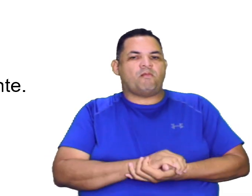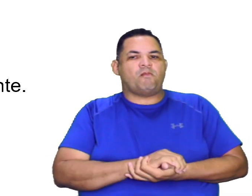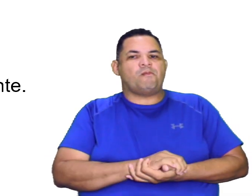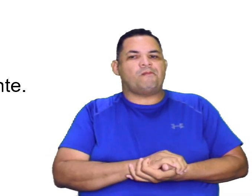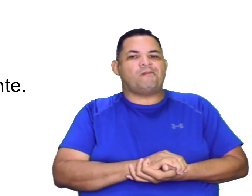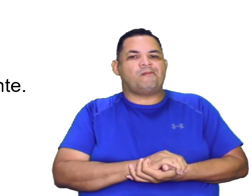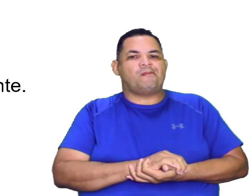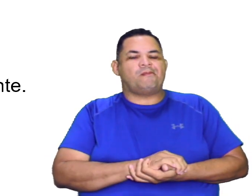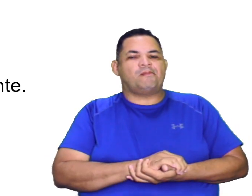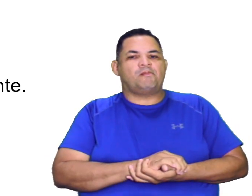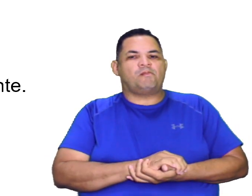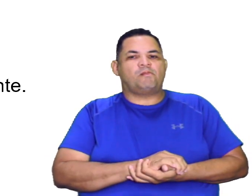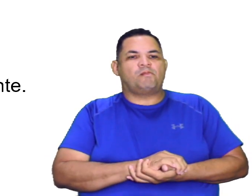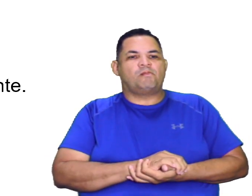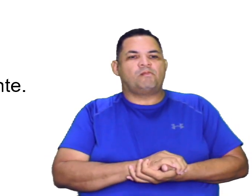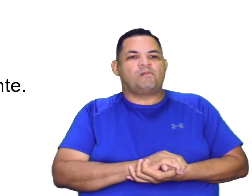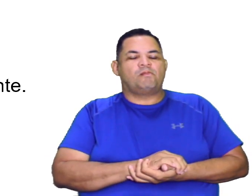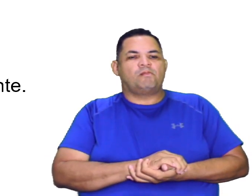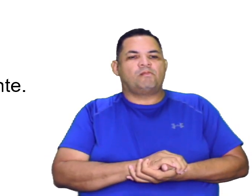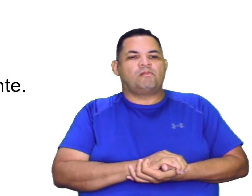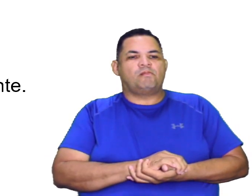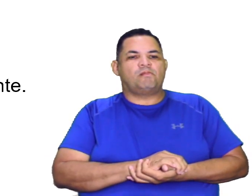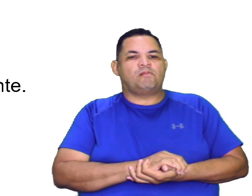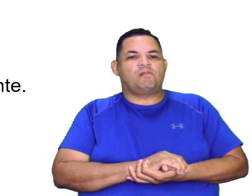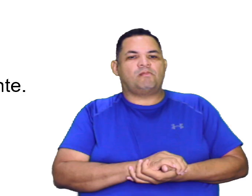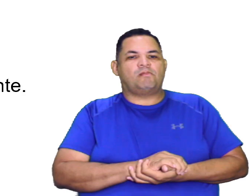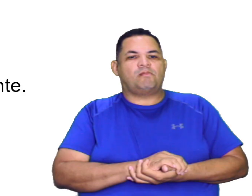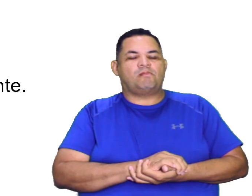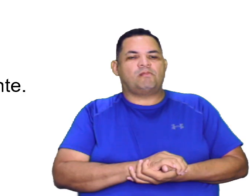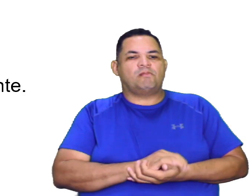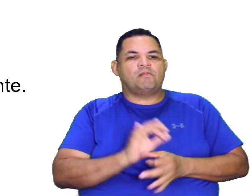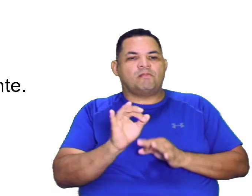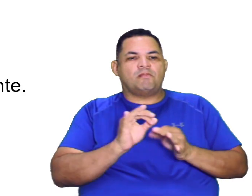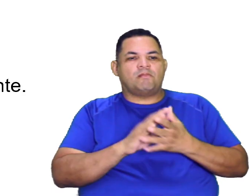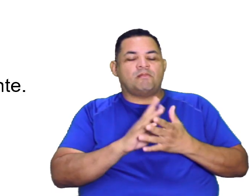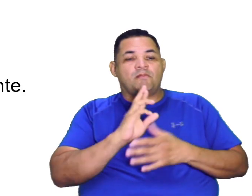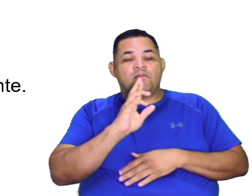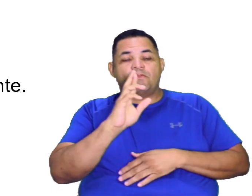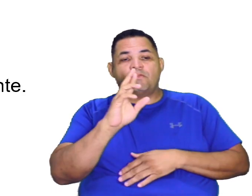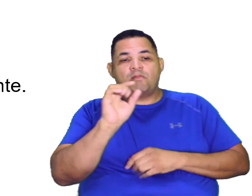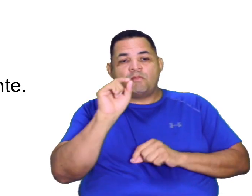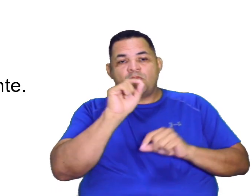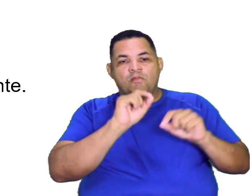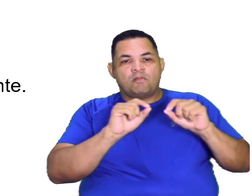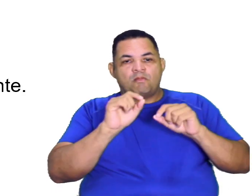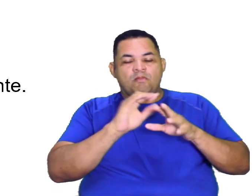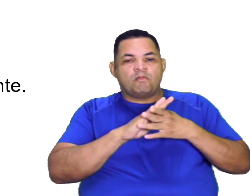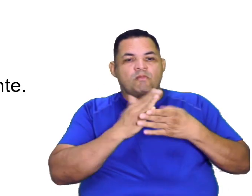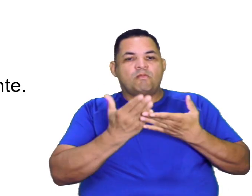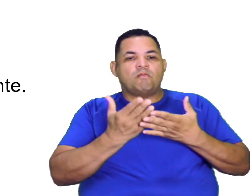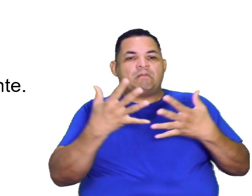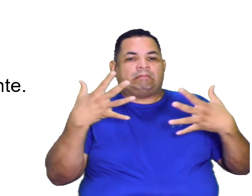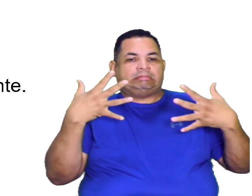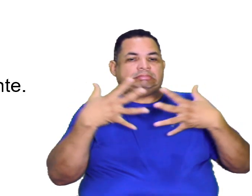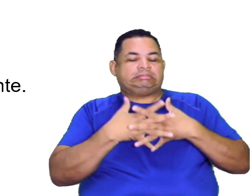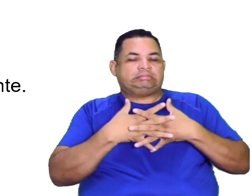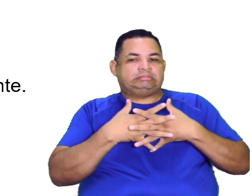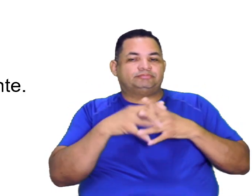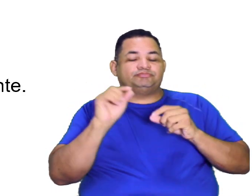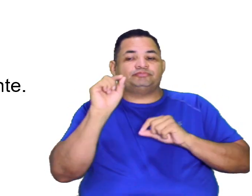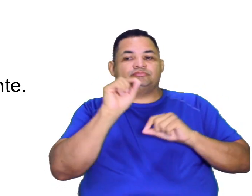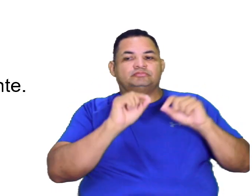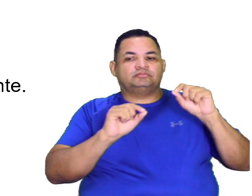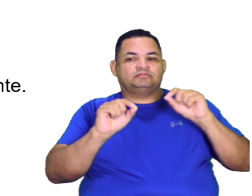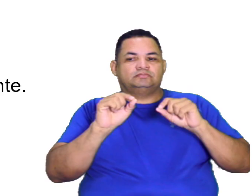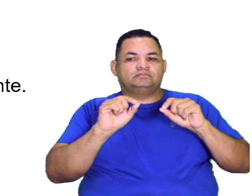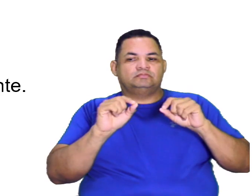a intensidade do meu exercício. Então, dentre essas respostas, o que vai atrapalhar vai ser o que, Prof.